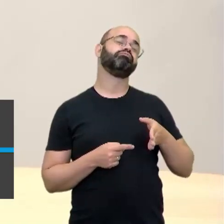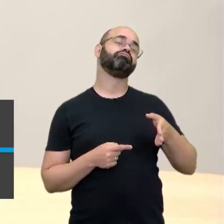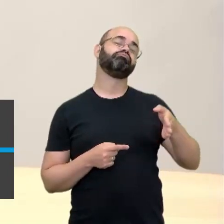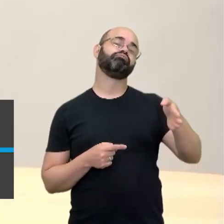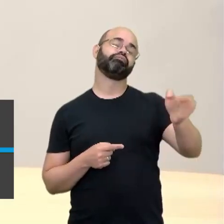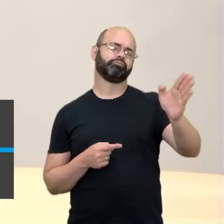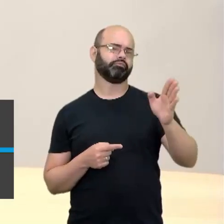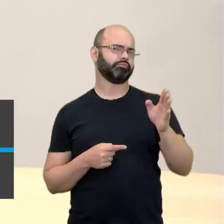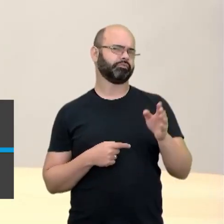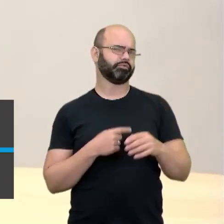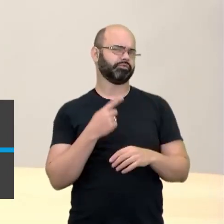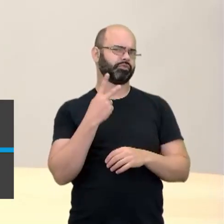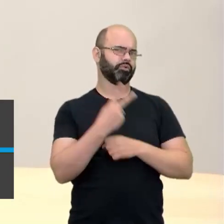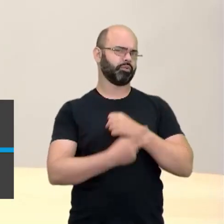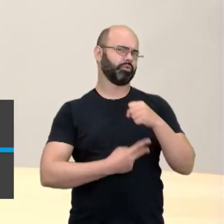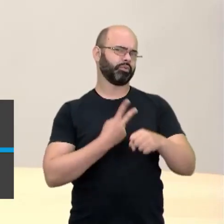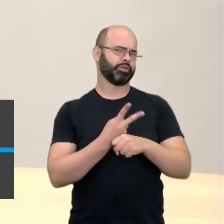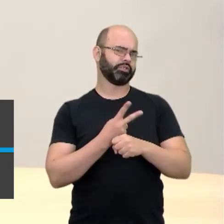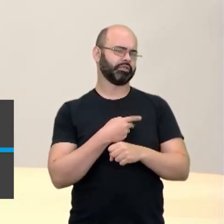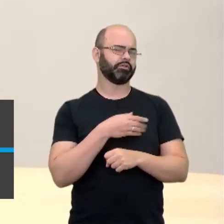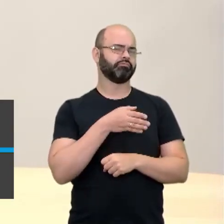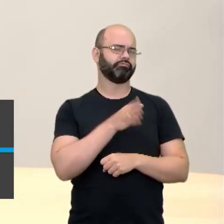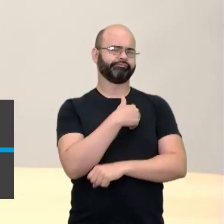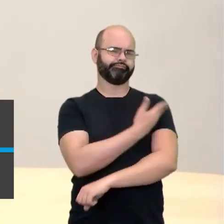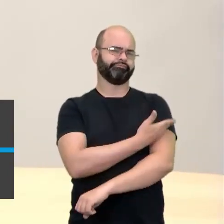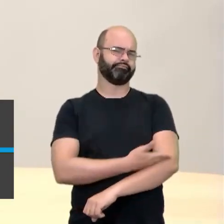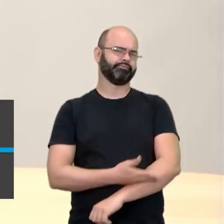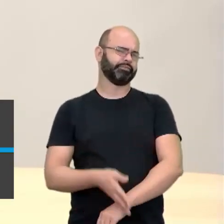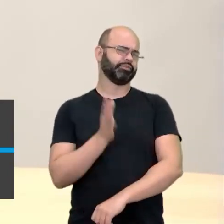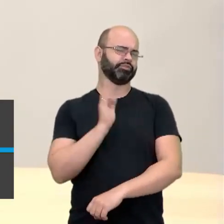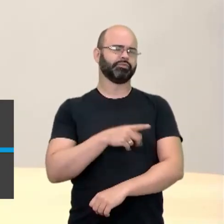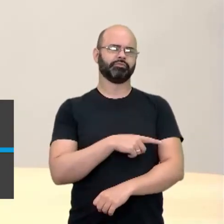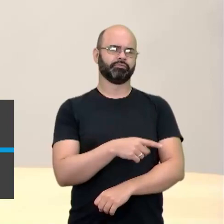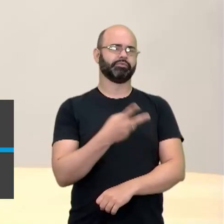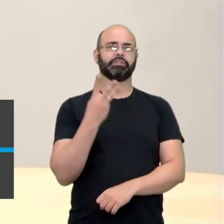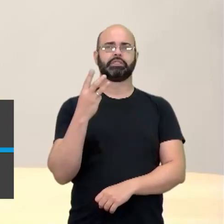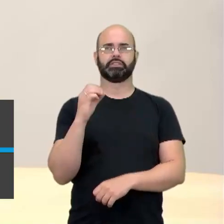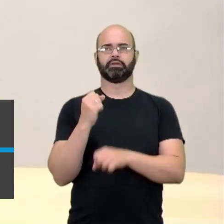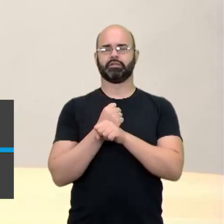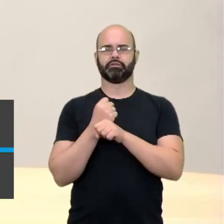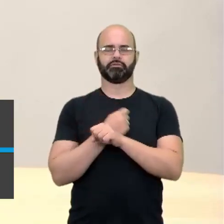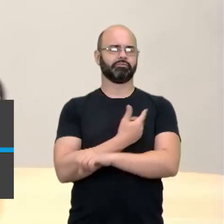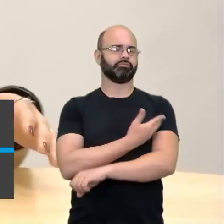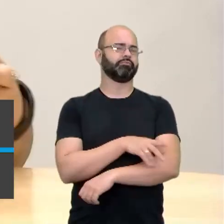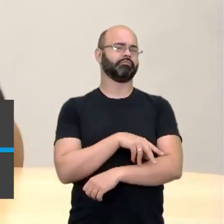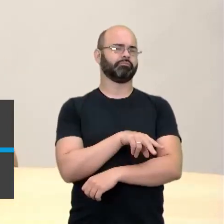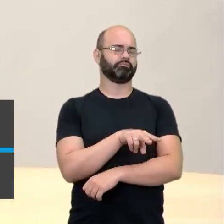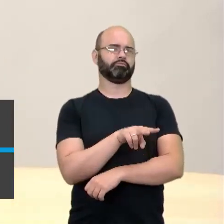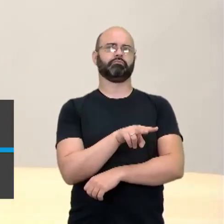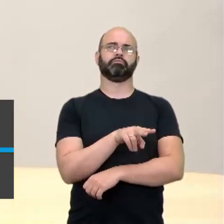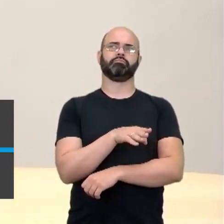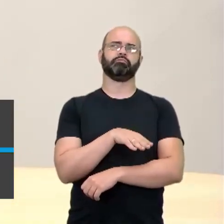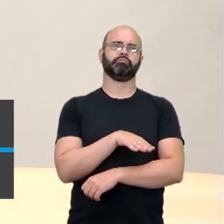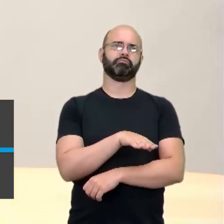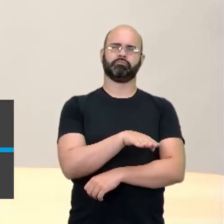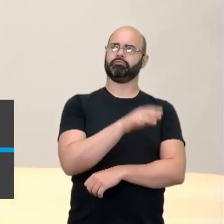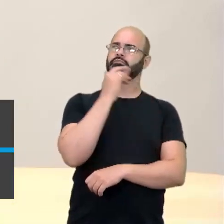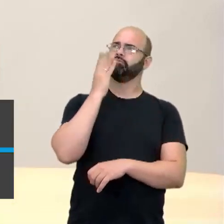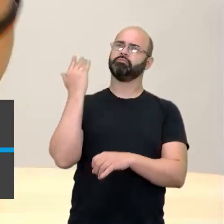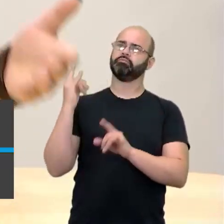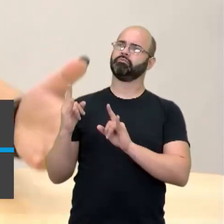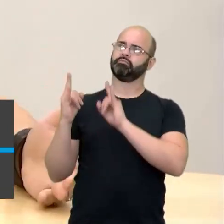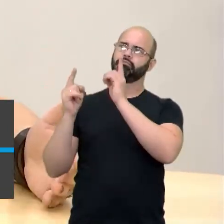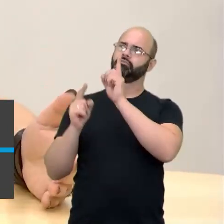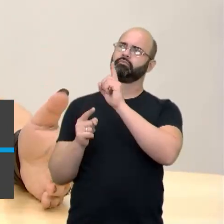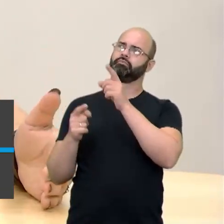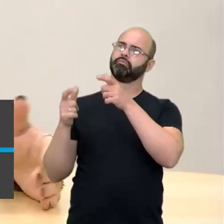2 anos, um caminho que pra mim eu já estava habituada há 30, falei, gente, mas o que está acontecendo? Esse prédio não existia, que